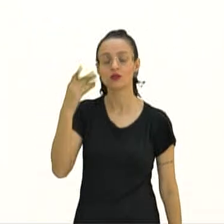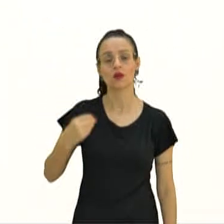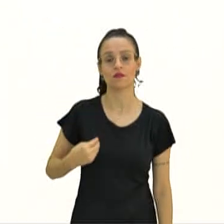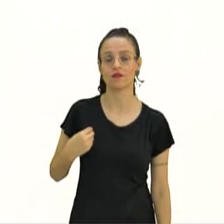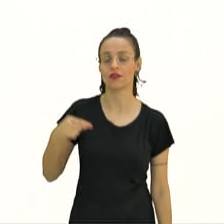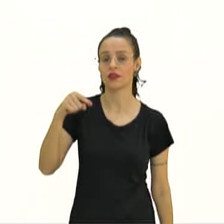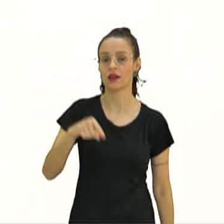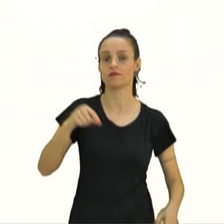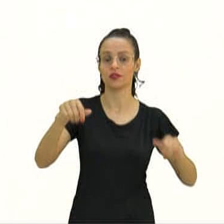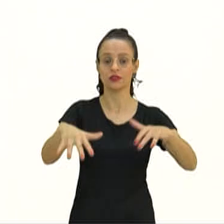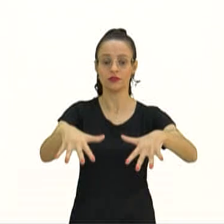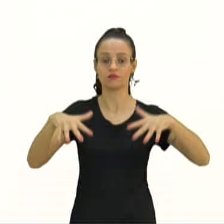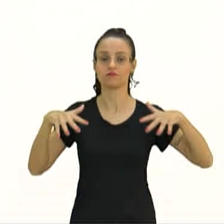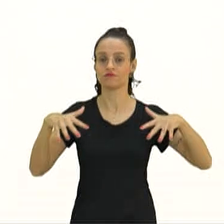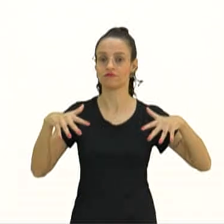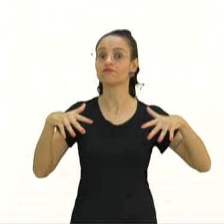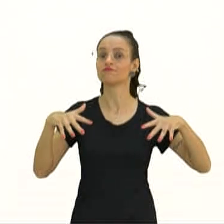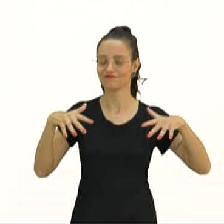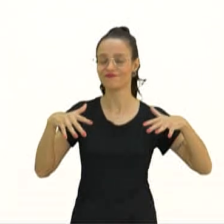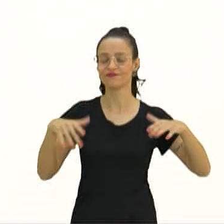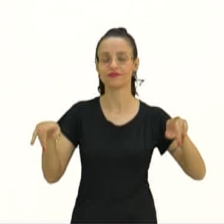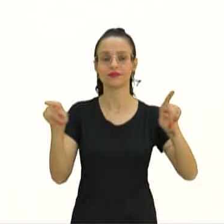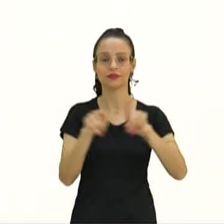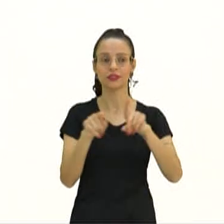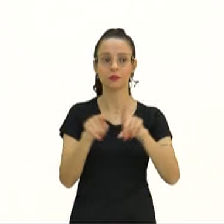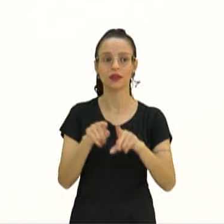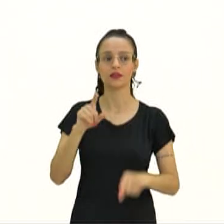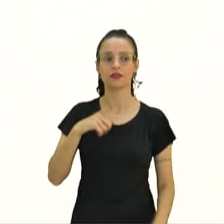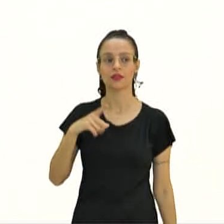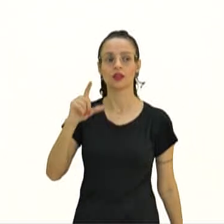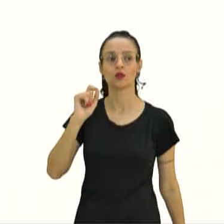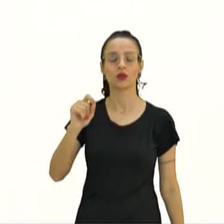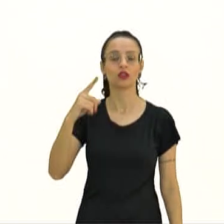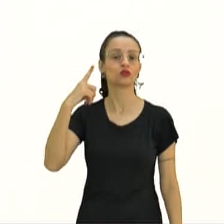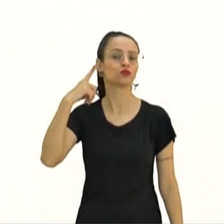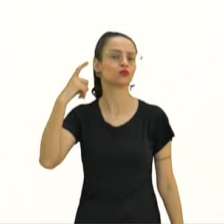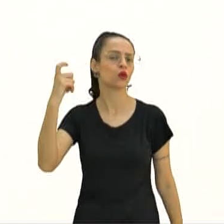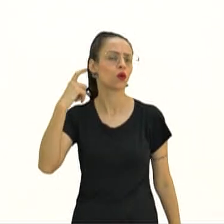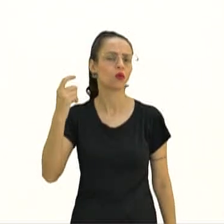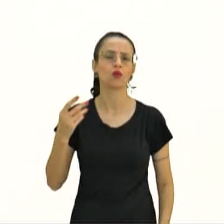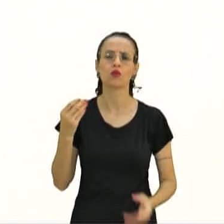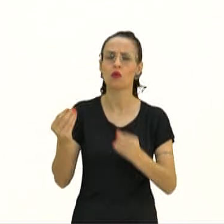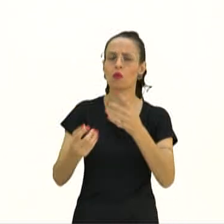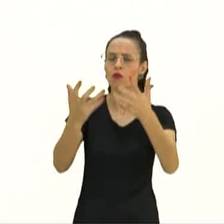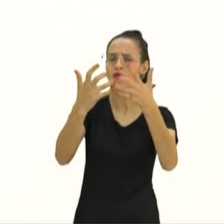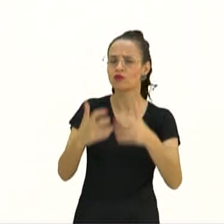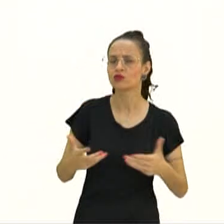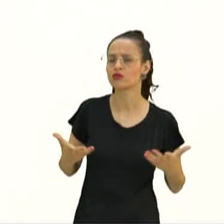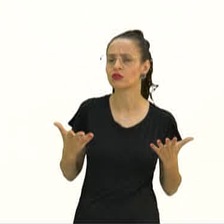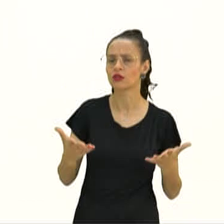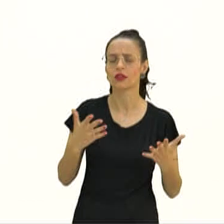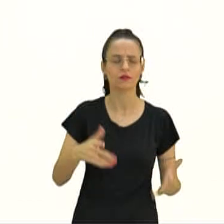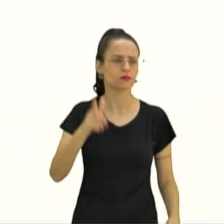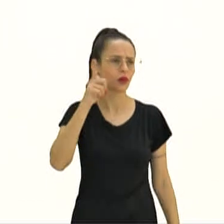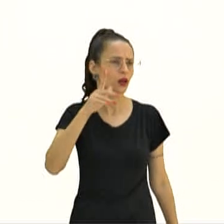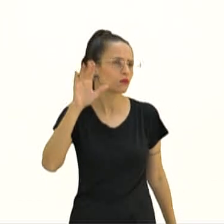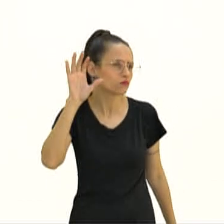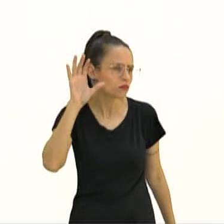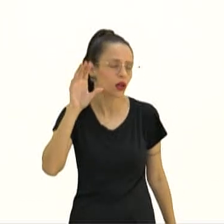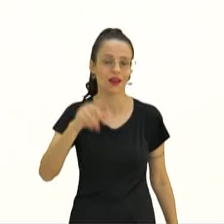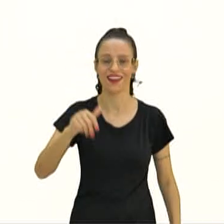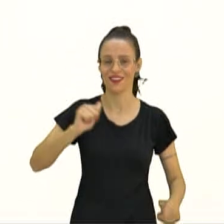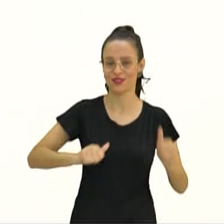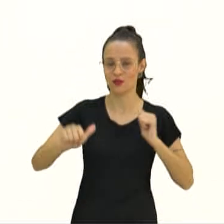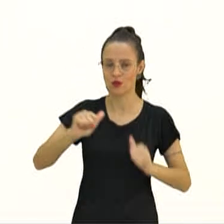ali exposto. E também tem a questão do som, né? Como será que funcionava, né, para ouvir os